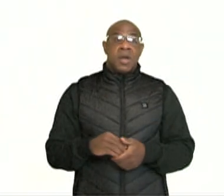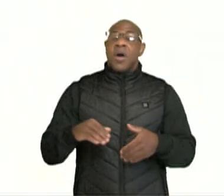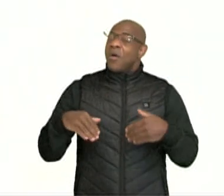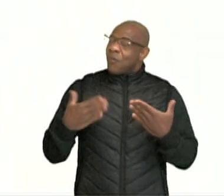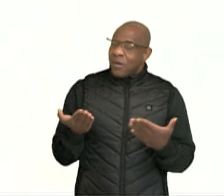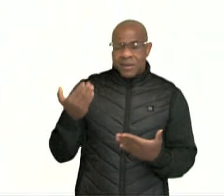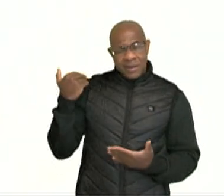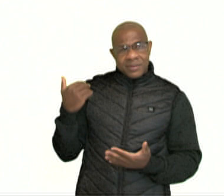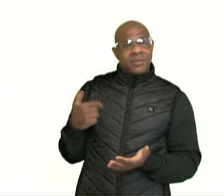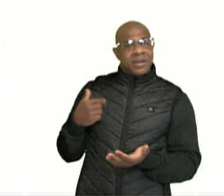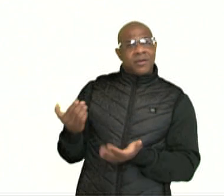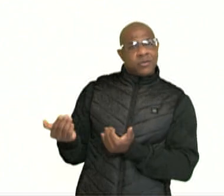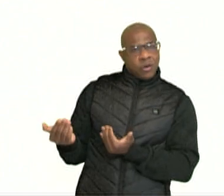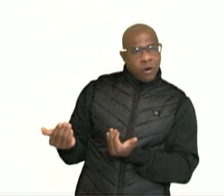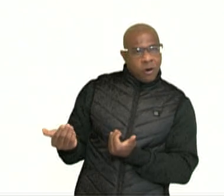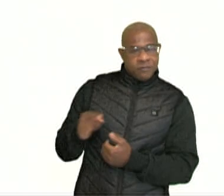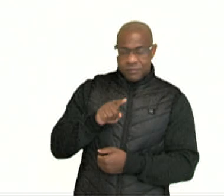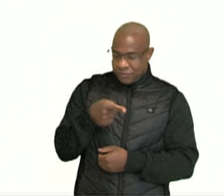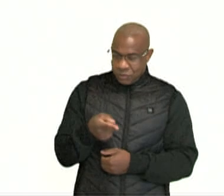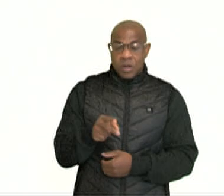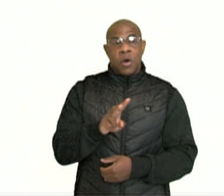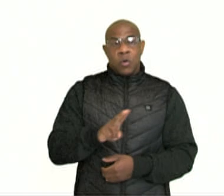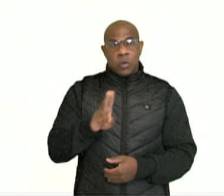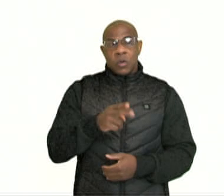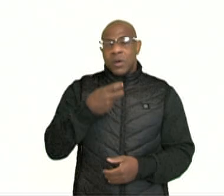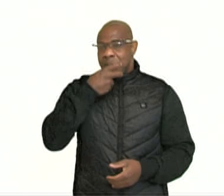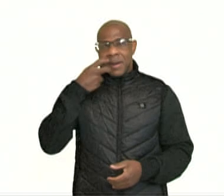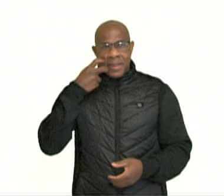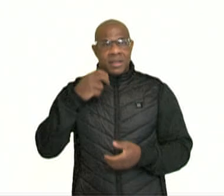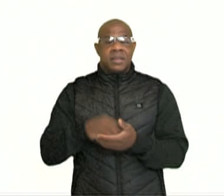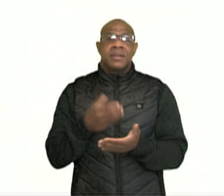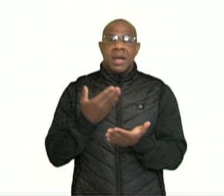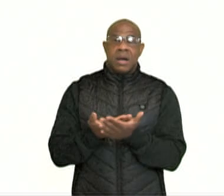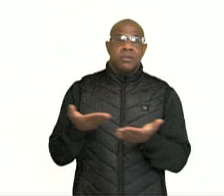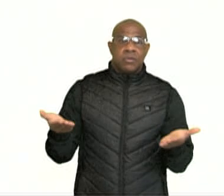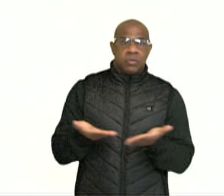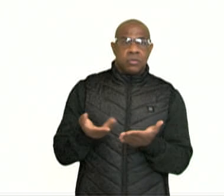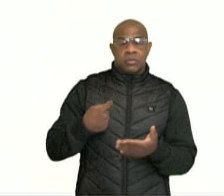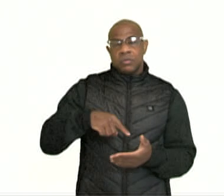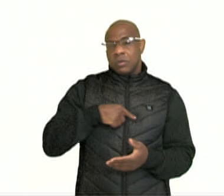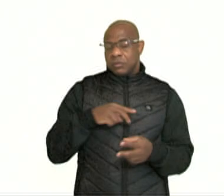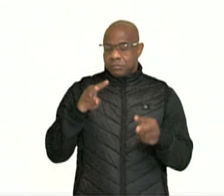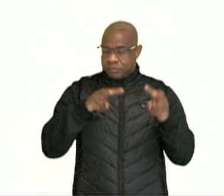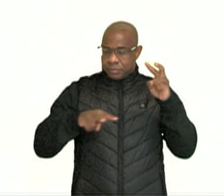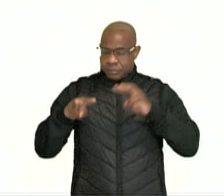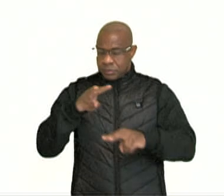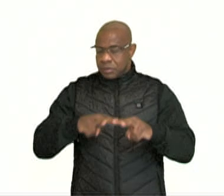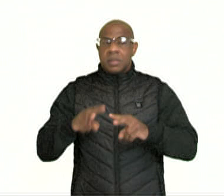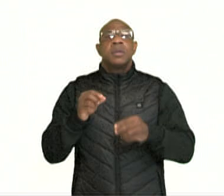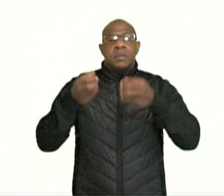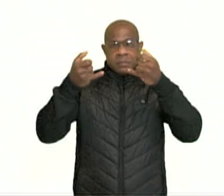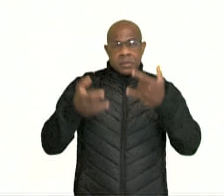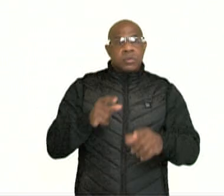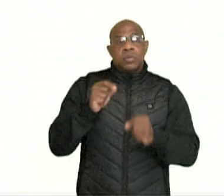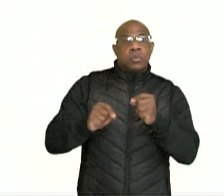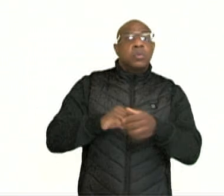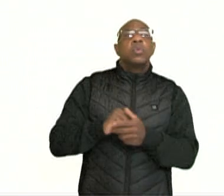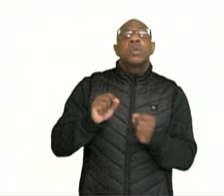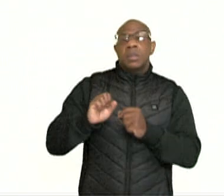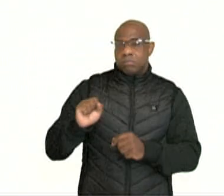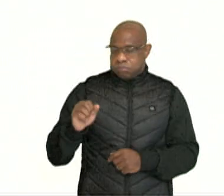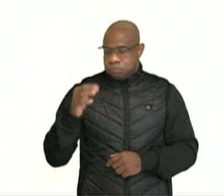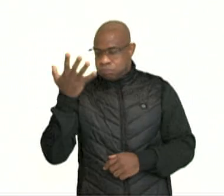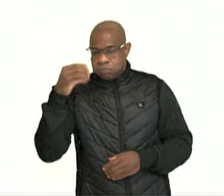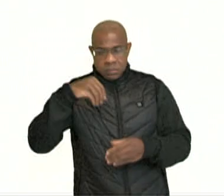jovem, vírgula, usou o aparelho, ok? Na aula de hoje, nós analisamos as causas e as consequências dentro